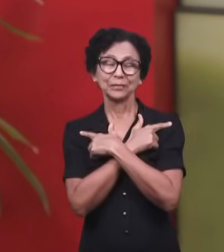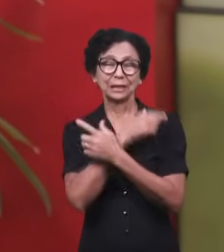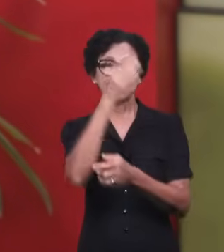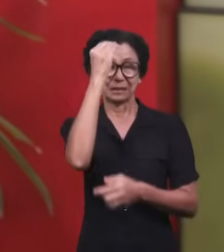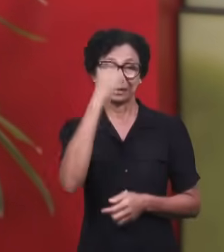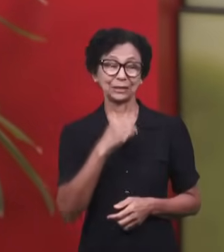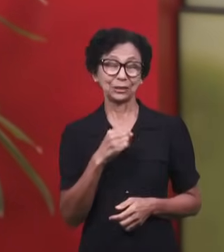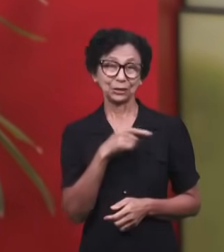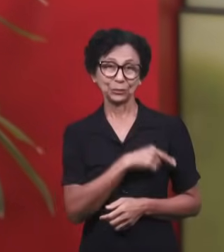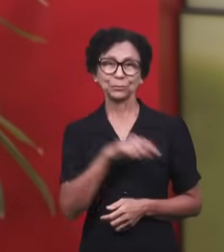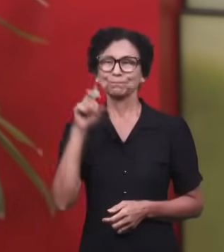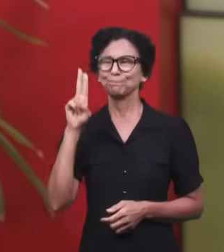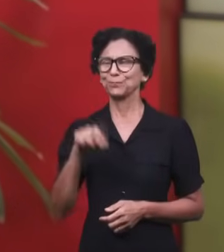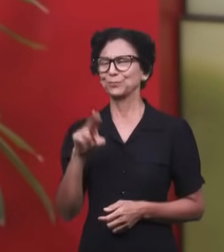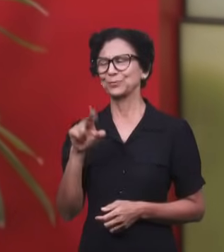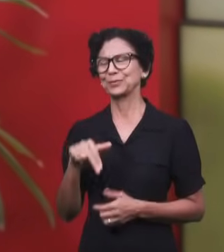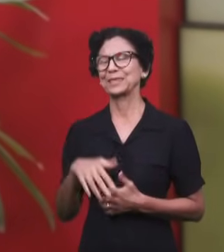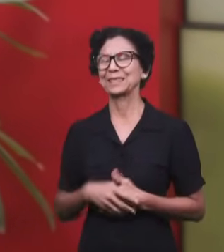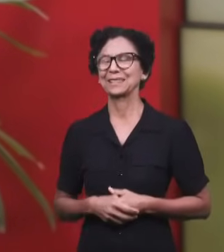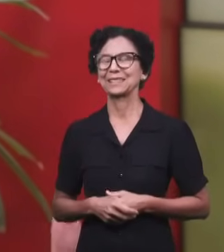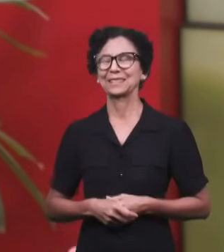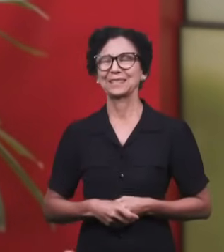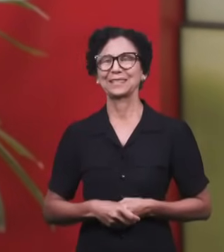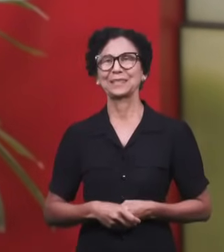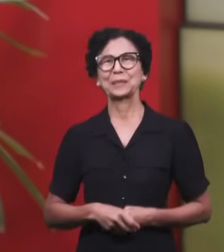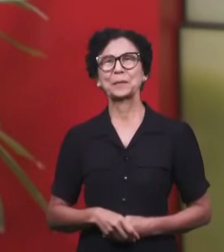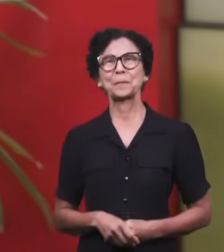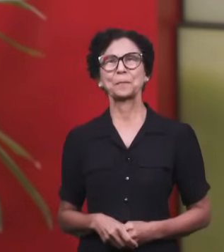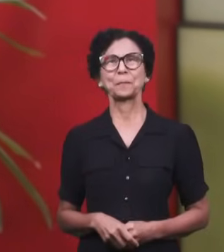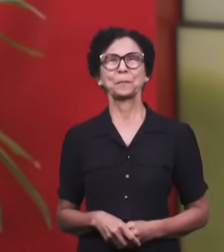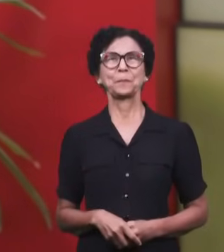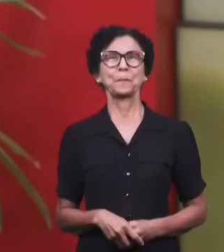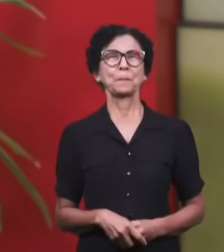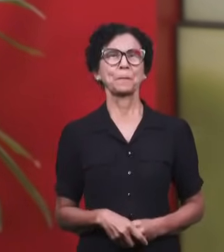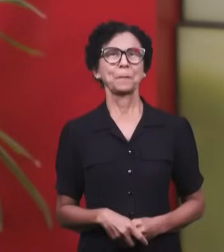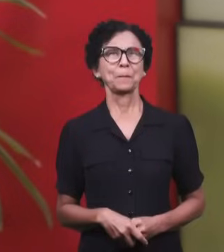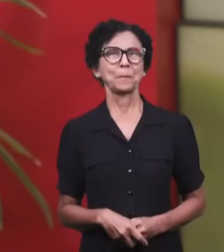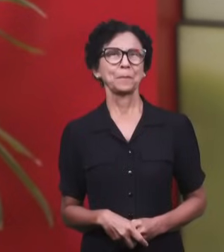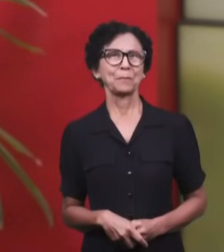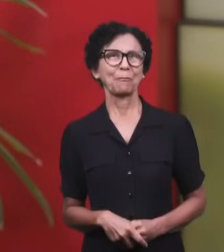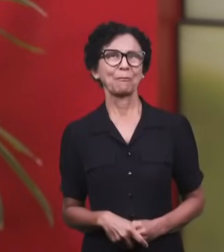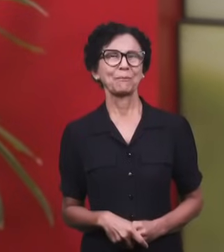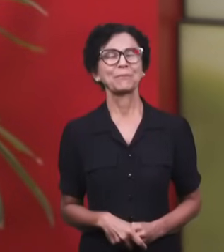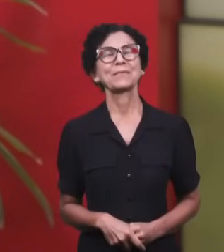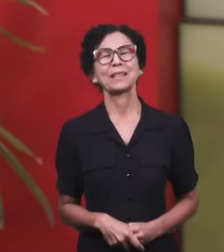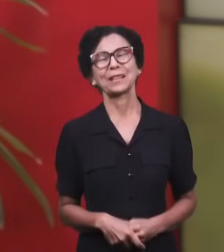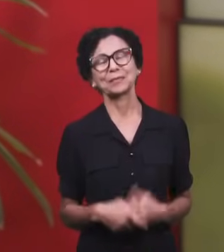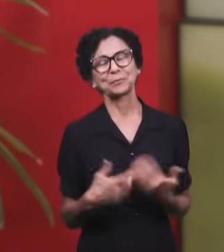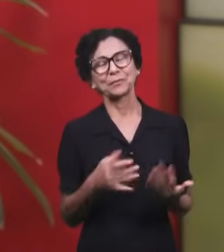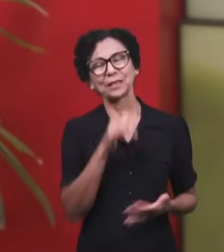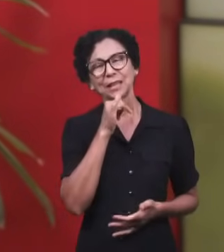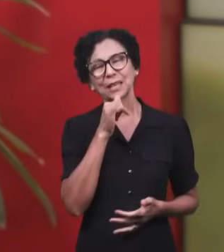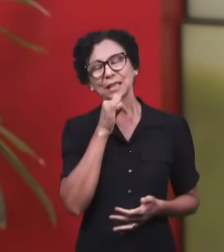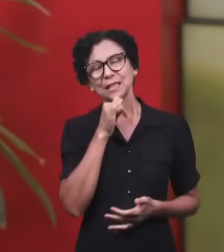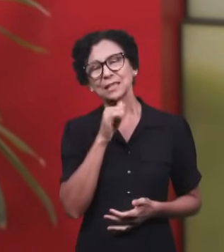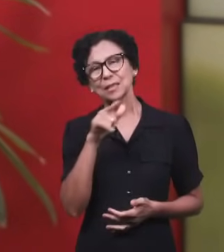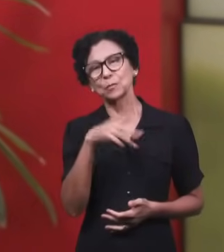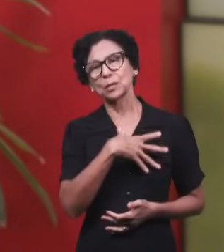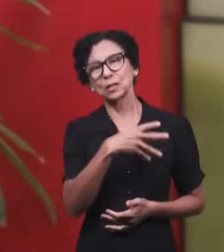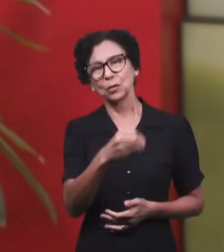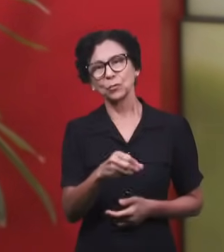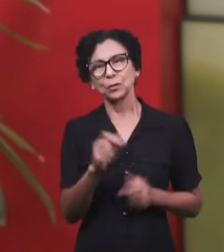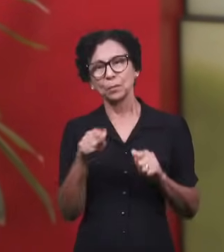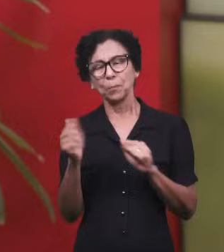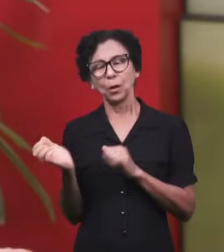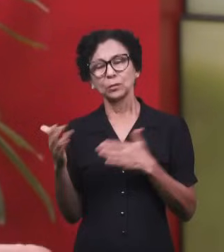que a gente fala, você tem um filho, ele amanhã pode deixar de ser um servo do Senhor, mas não deixa de ser filho. Filho é filho, é sangue.